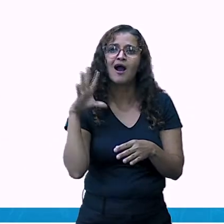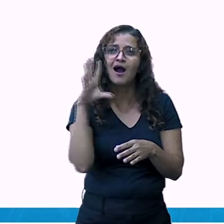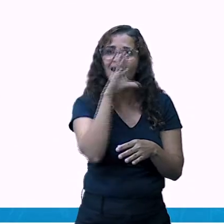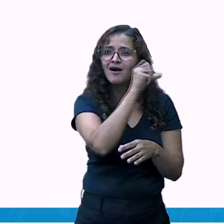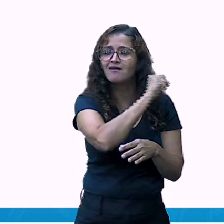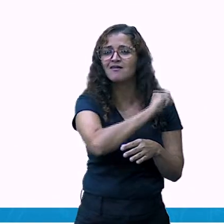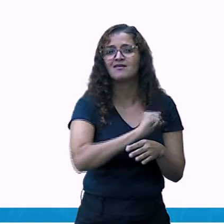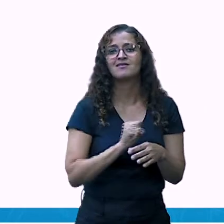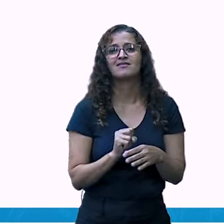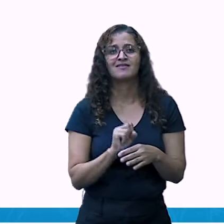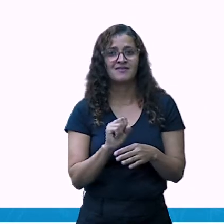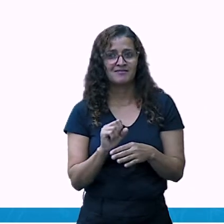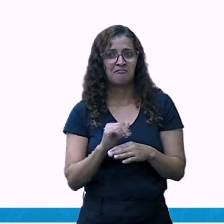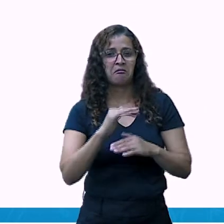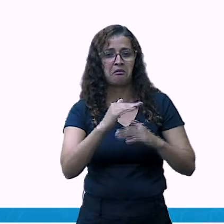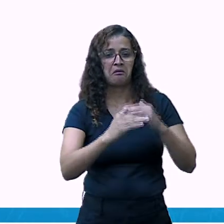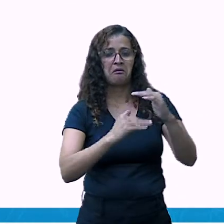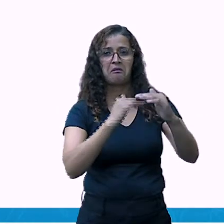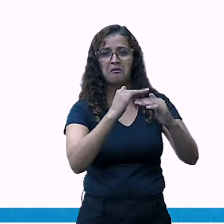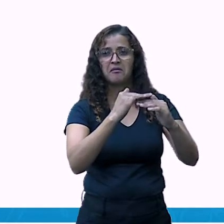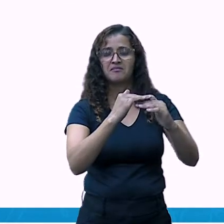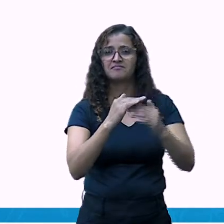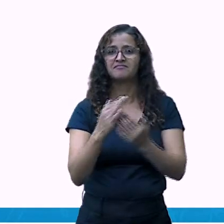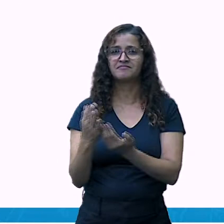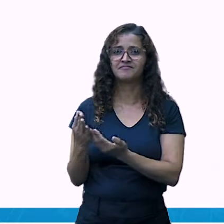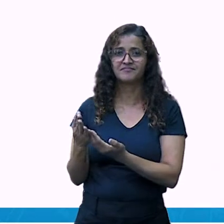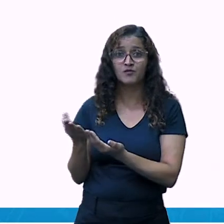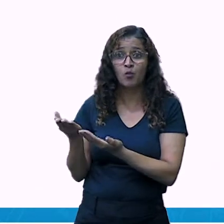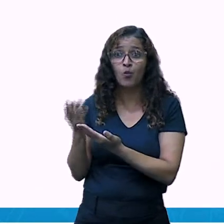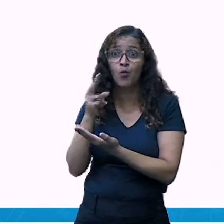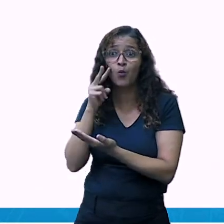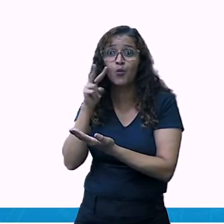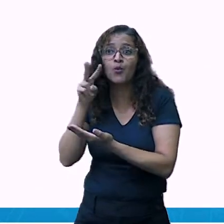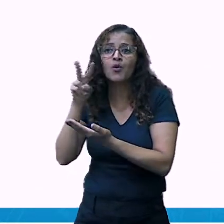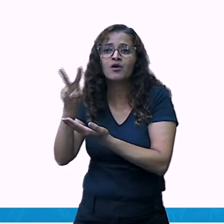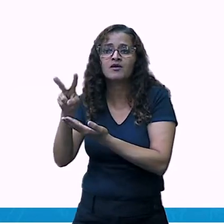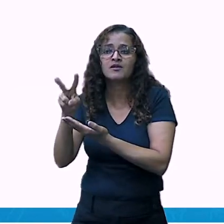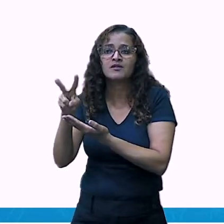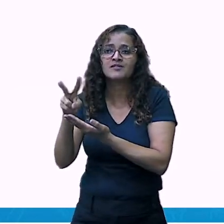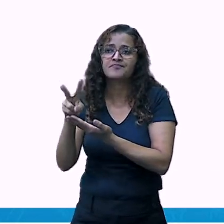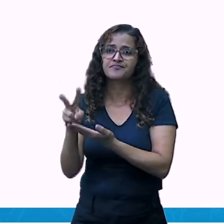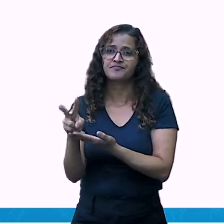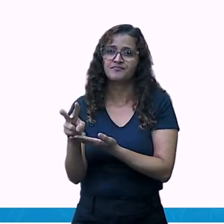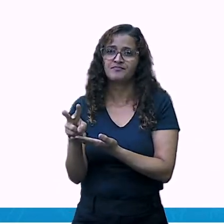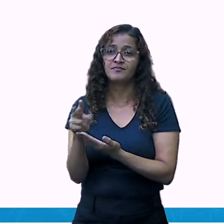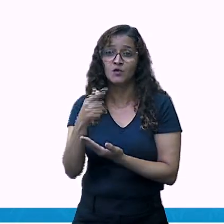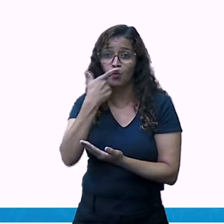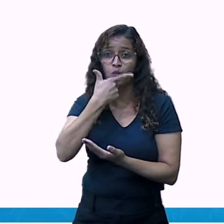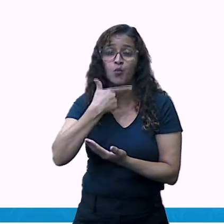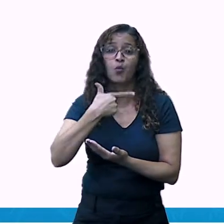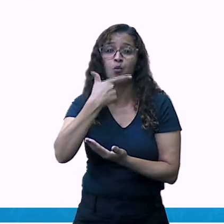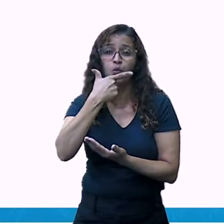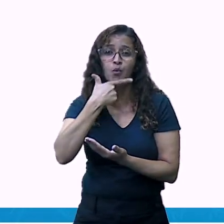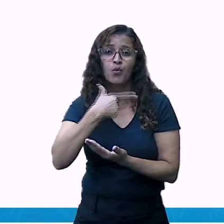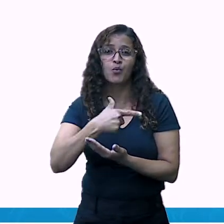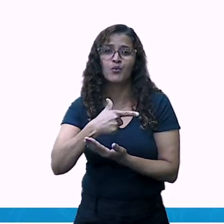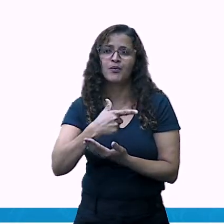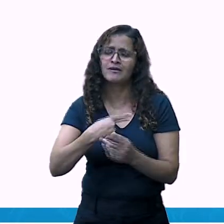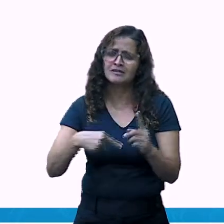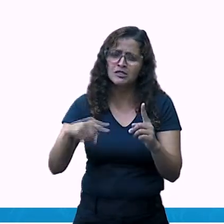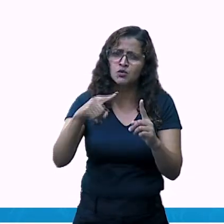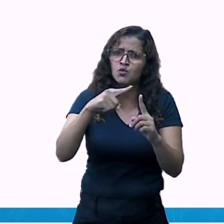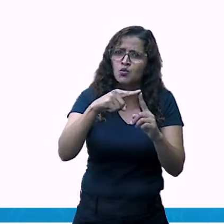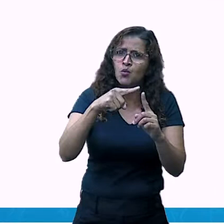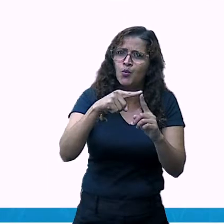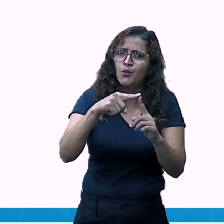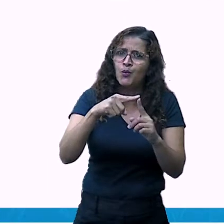o tamanho dela é maior. Em certos tipos de queijo são